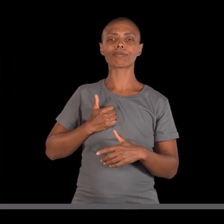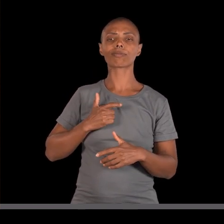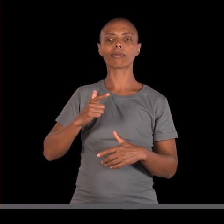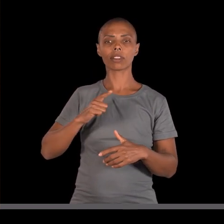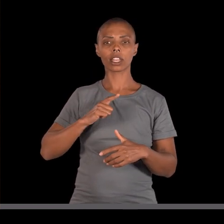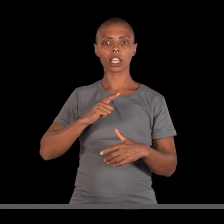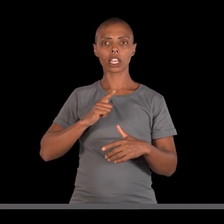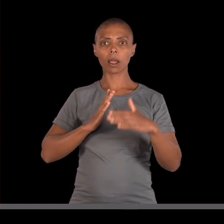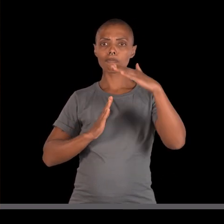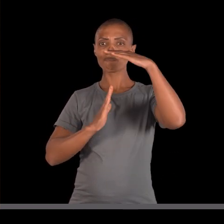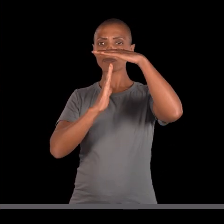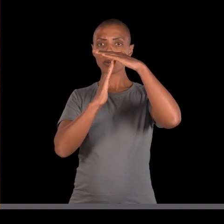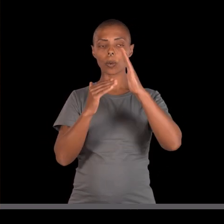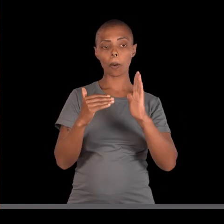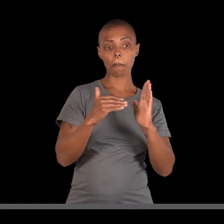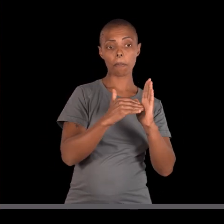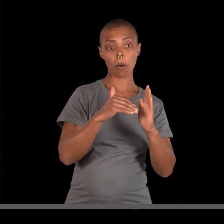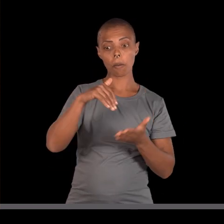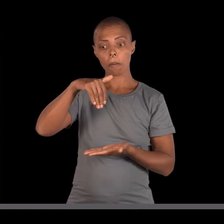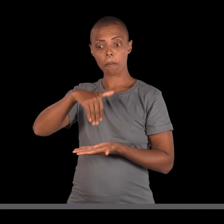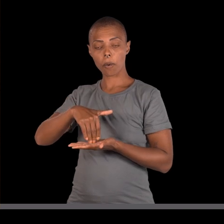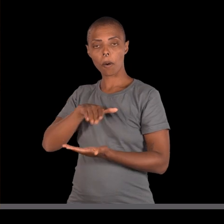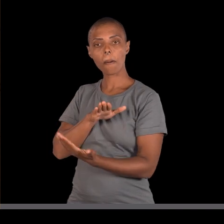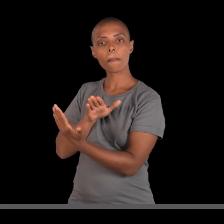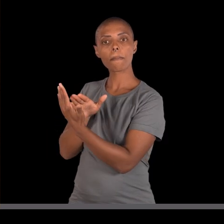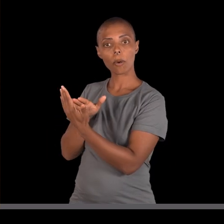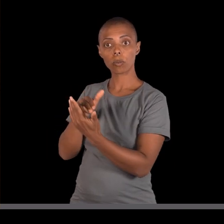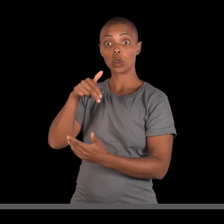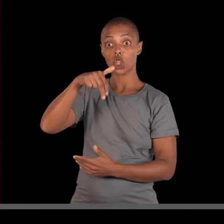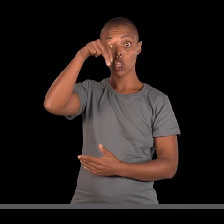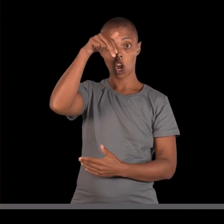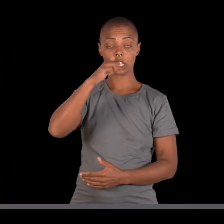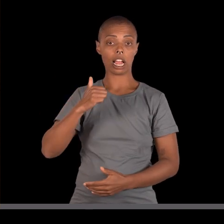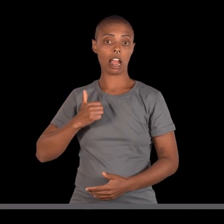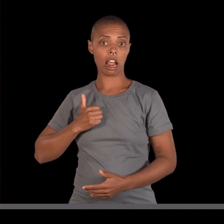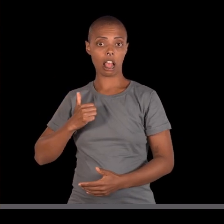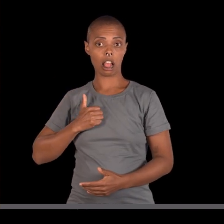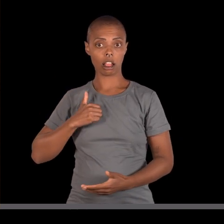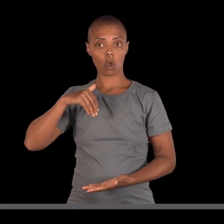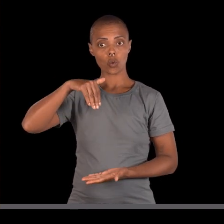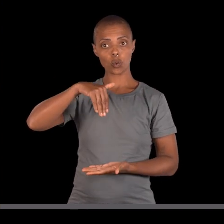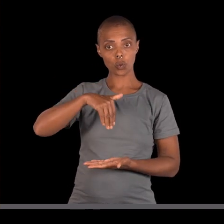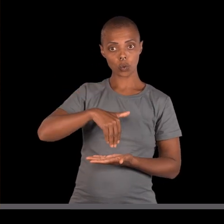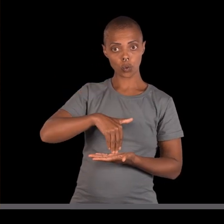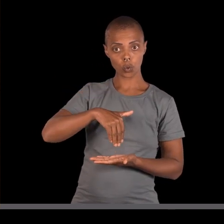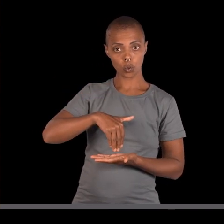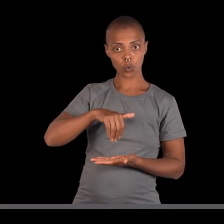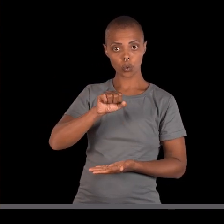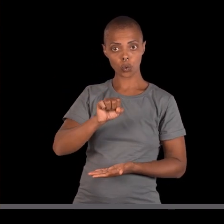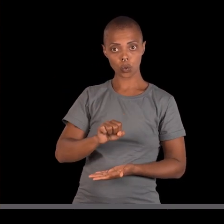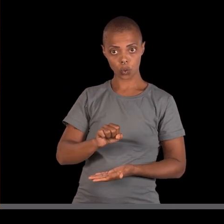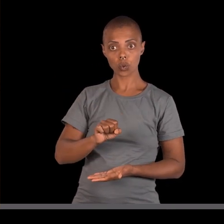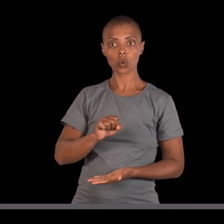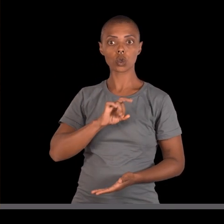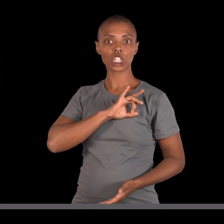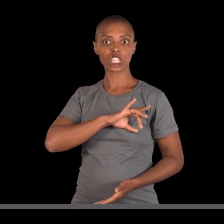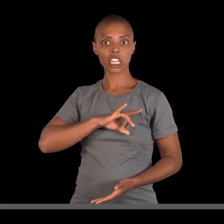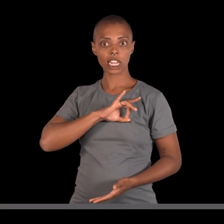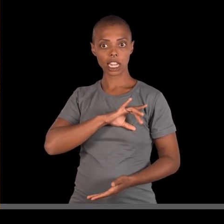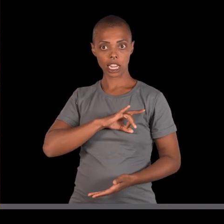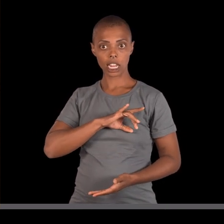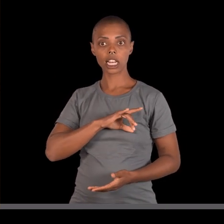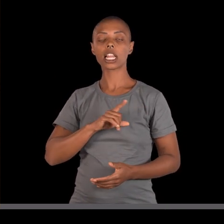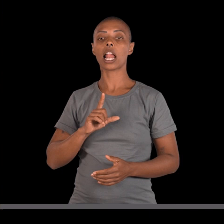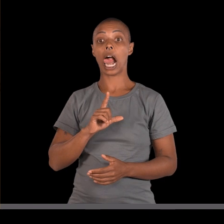vai ter aí os pontos extremos: norte no Canadá, sul no Chile, leste no Brasil e